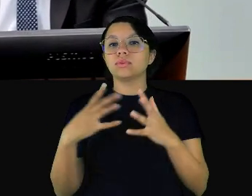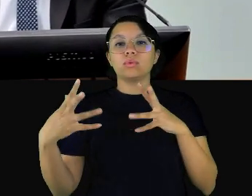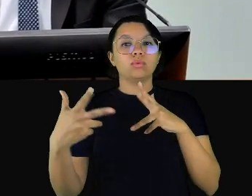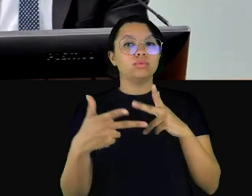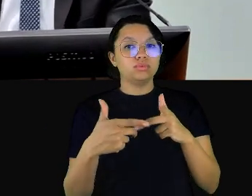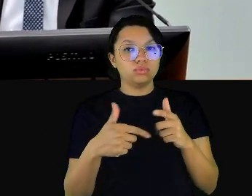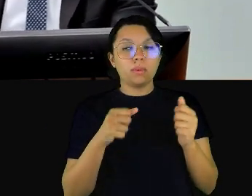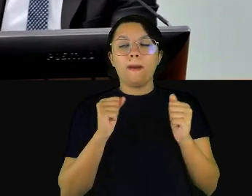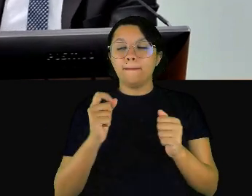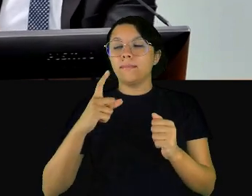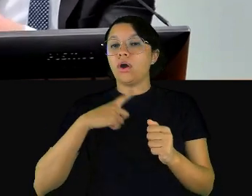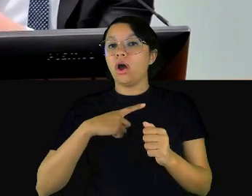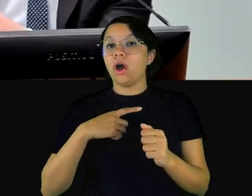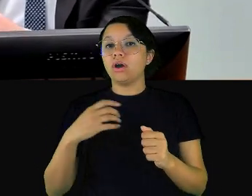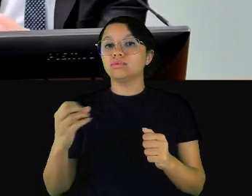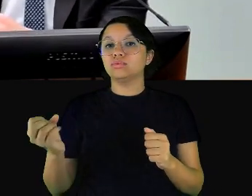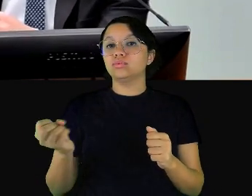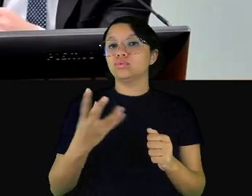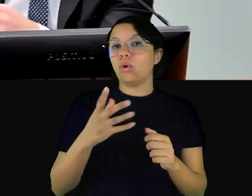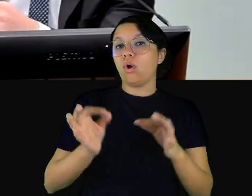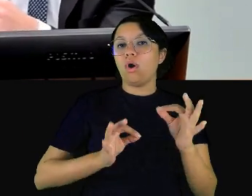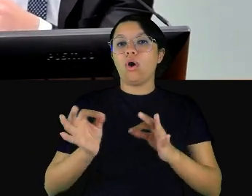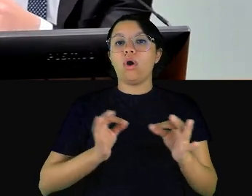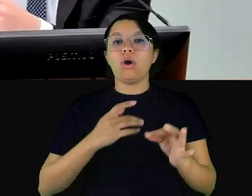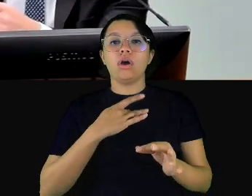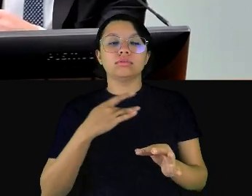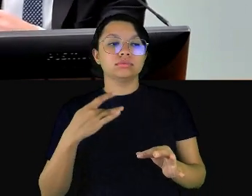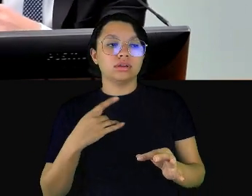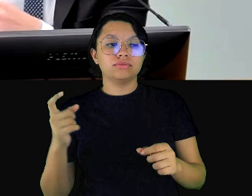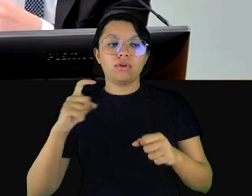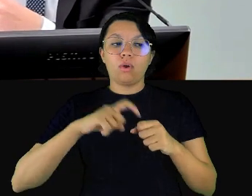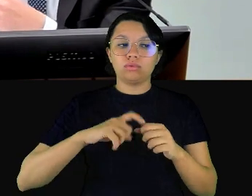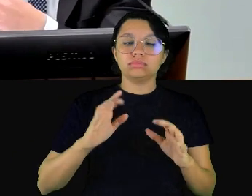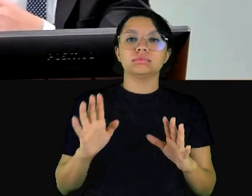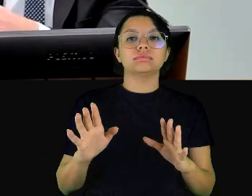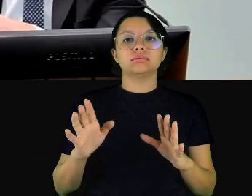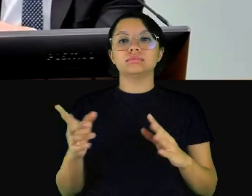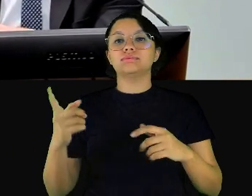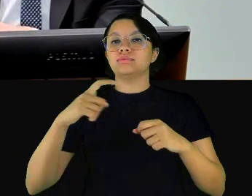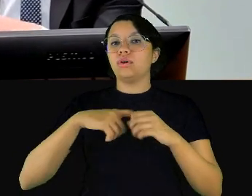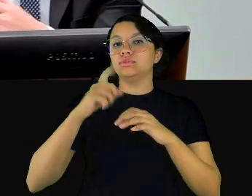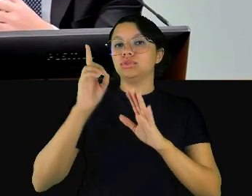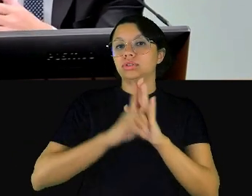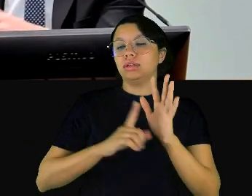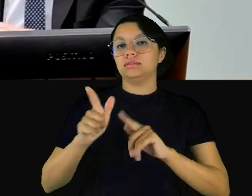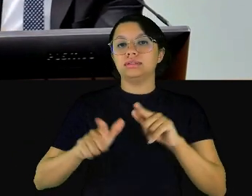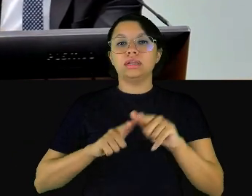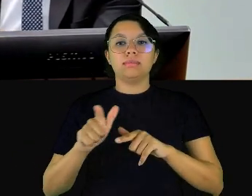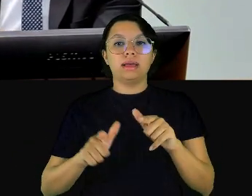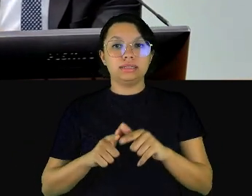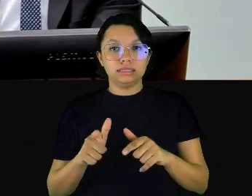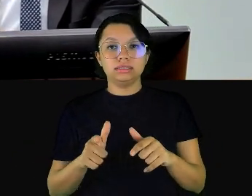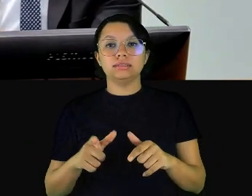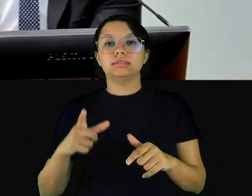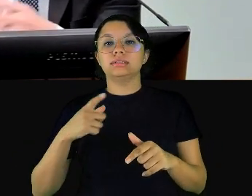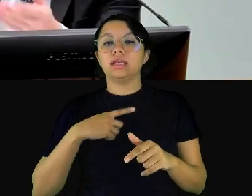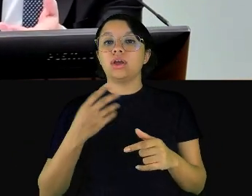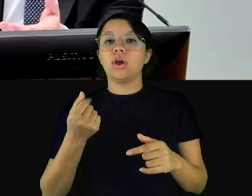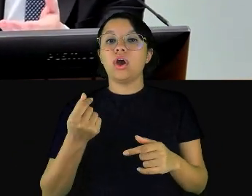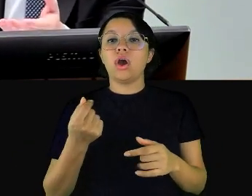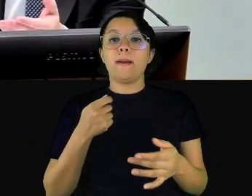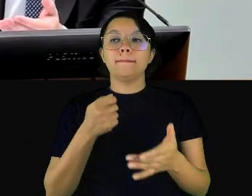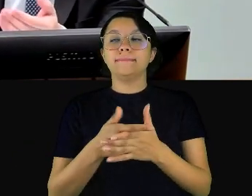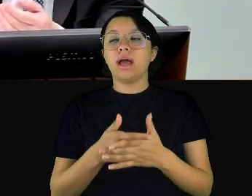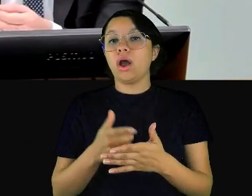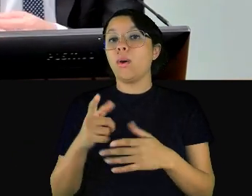pode ter. De novo, restabelece plano de saúde, restabelece, né, os direitos trabalhistas e vai ser indenizado em relação a isso. E muitas